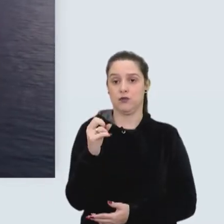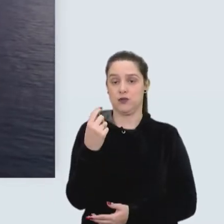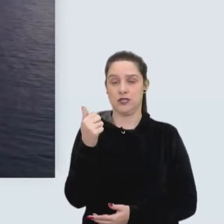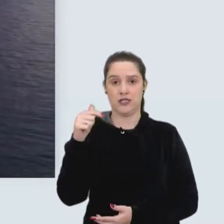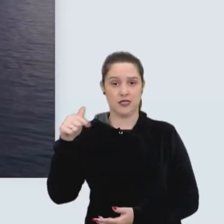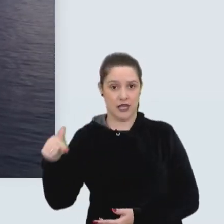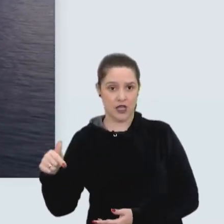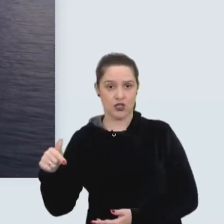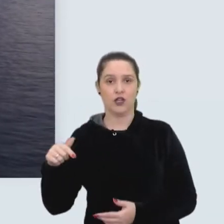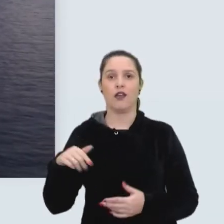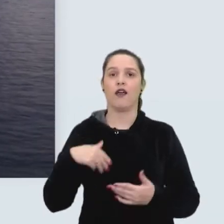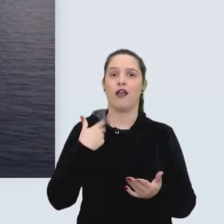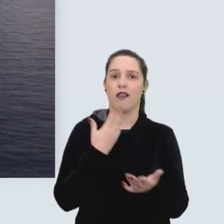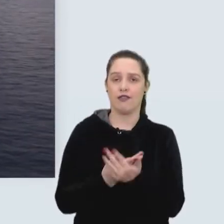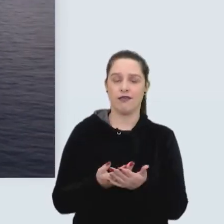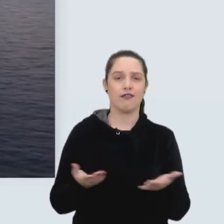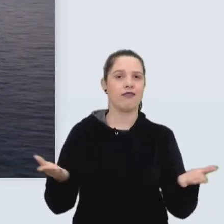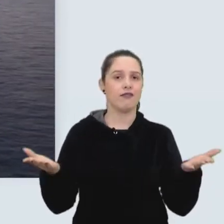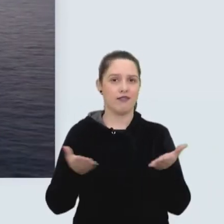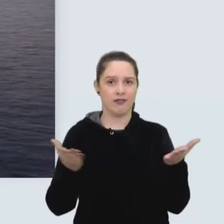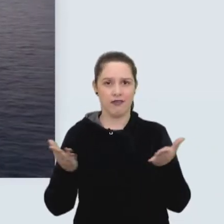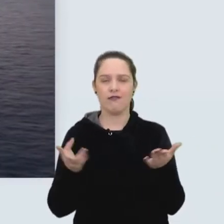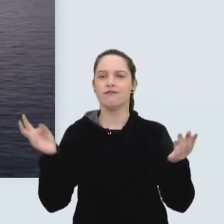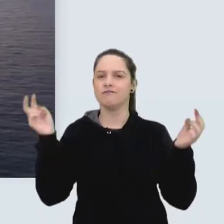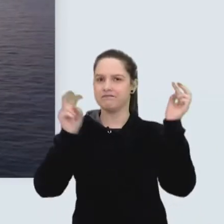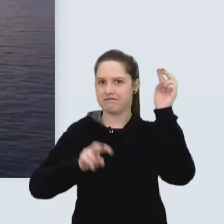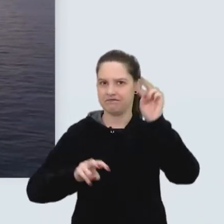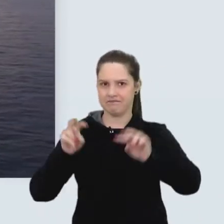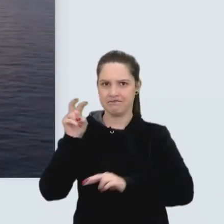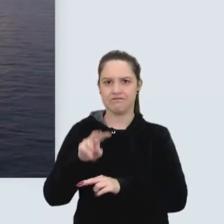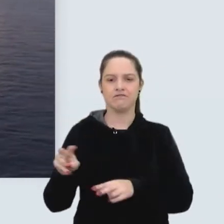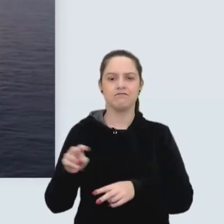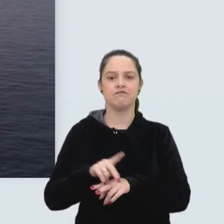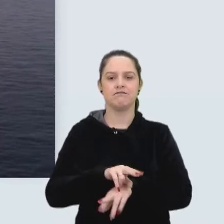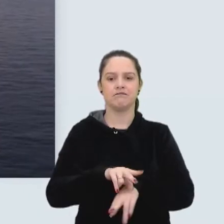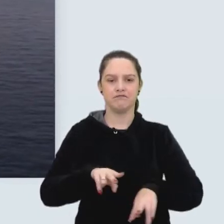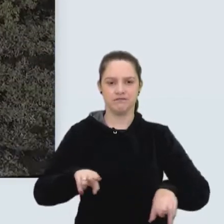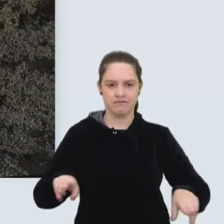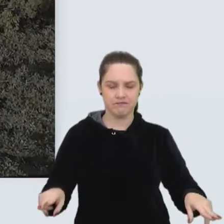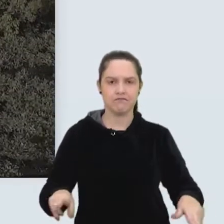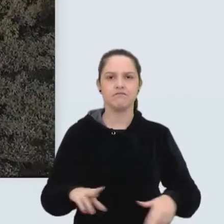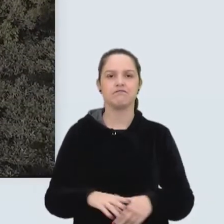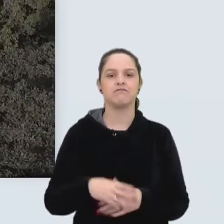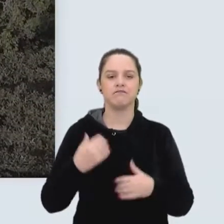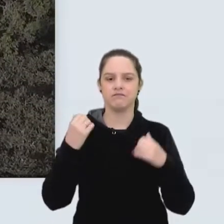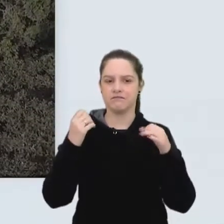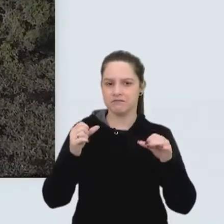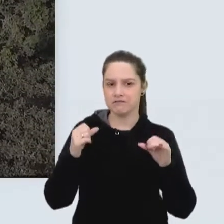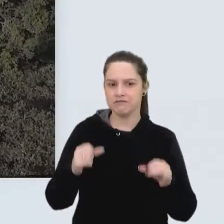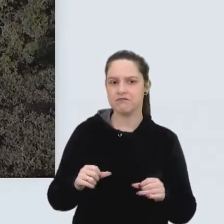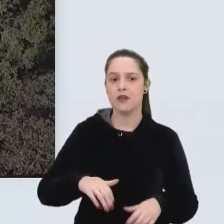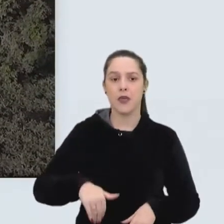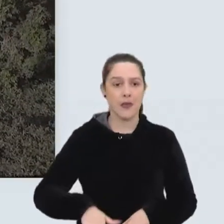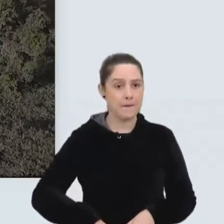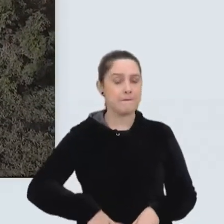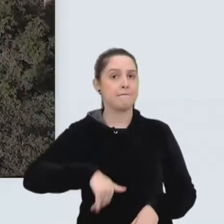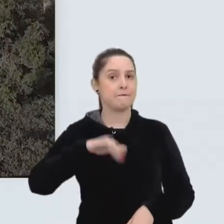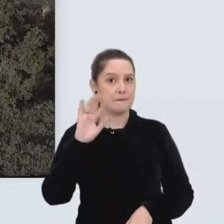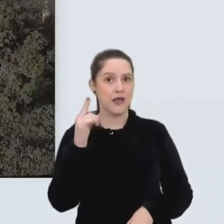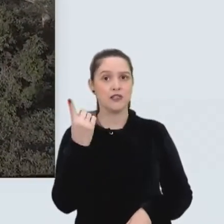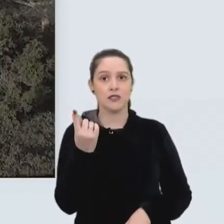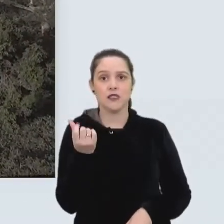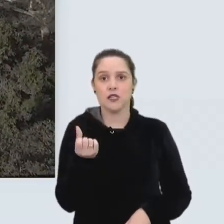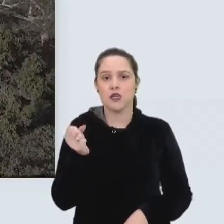gerencia as unidades de conservação federais brasileiras. De norte a sul, da Amazônia aos Pampas, são mais de